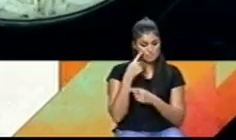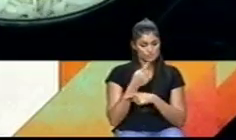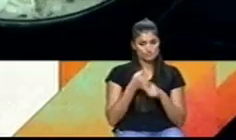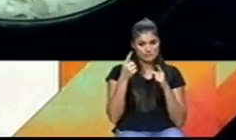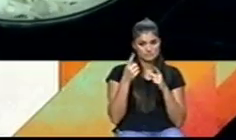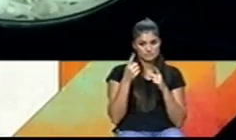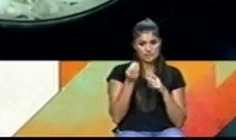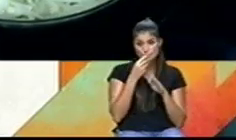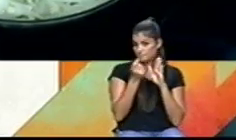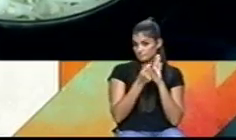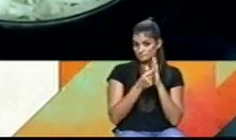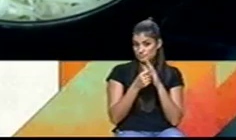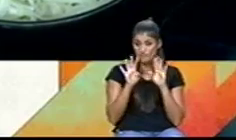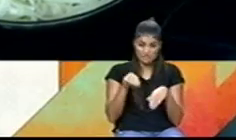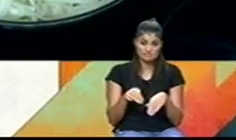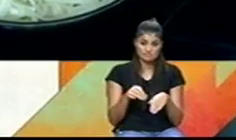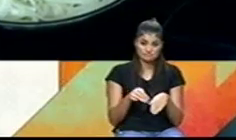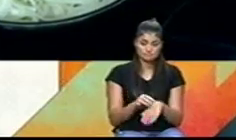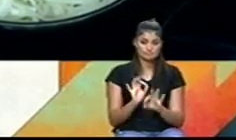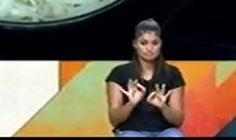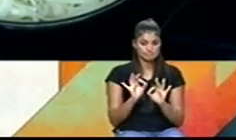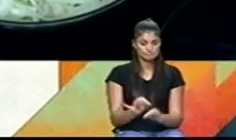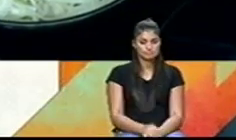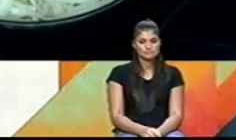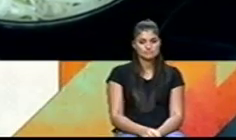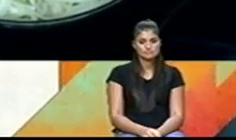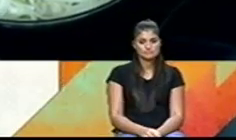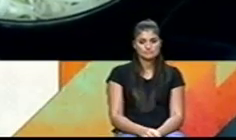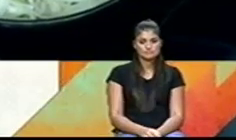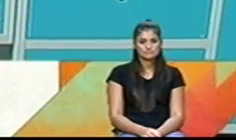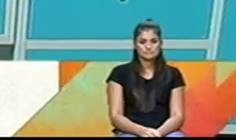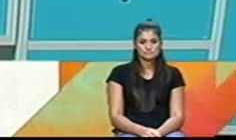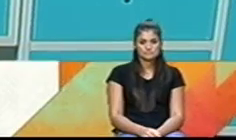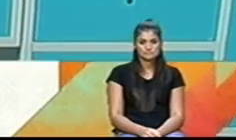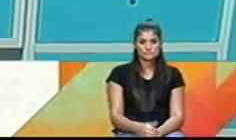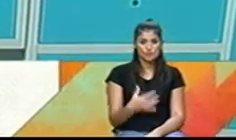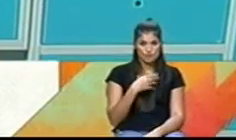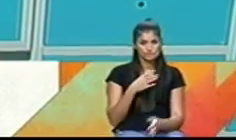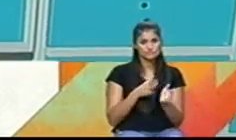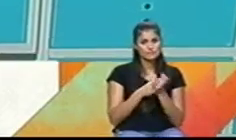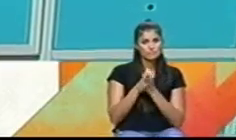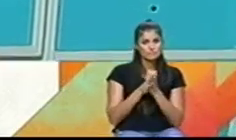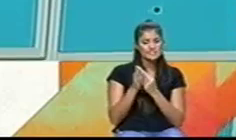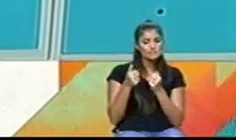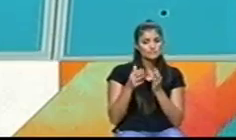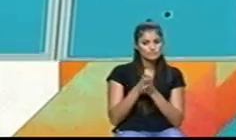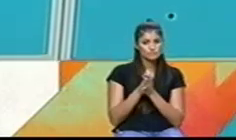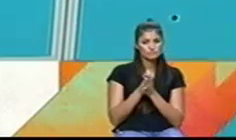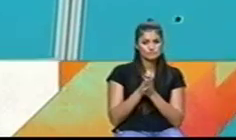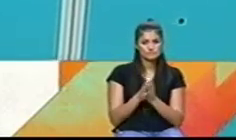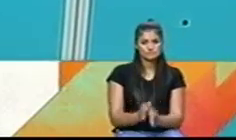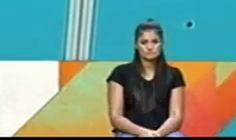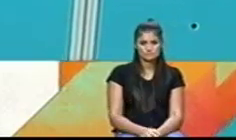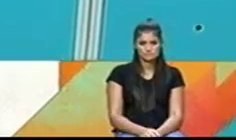a receita até ao fim. Tudo se aproveita, gosto de aproveitar tudo. Muito bem, muito bem.